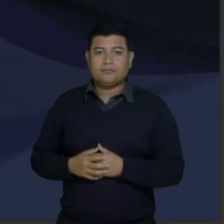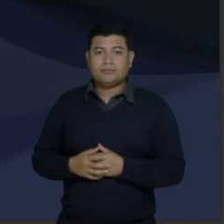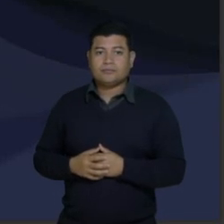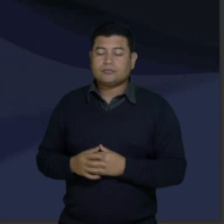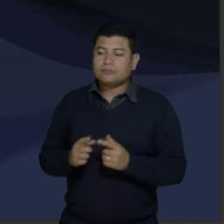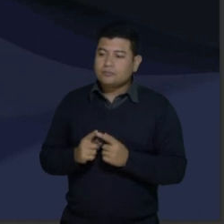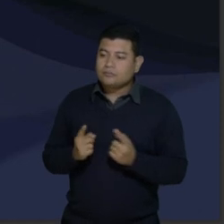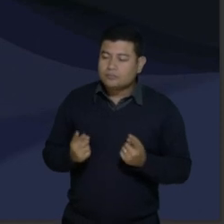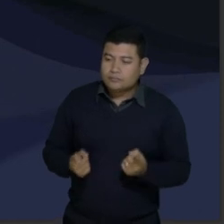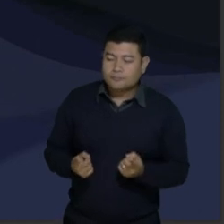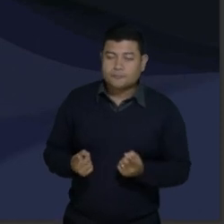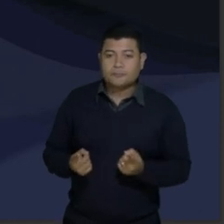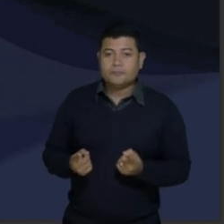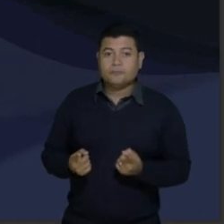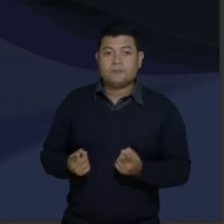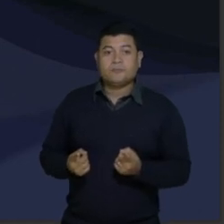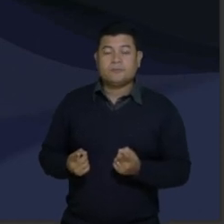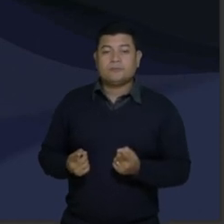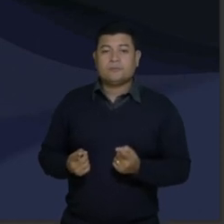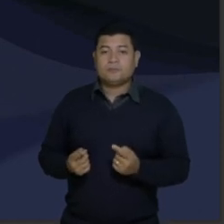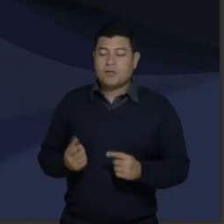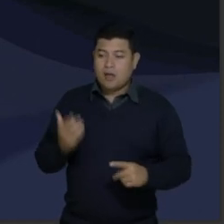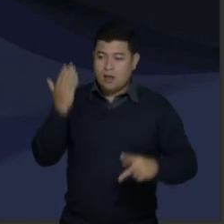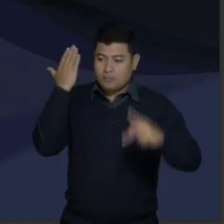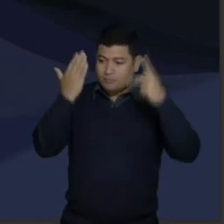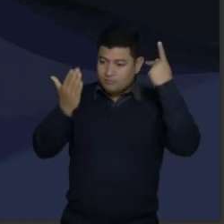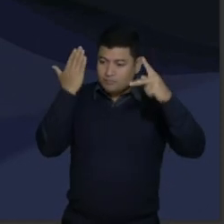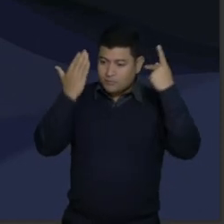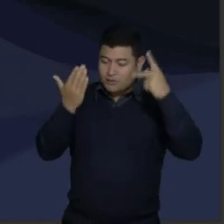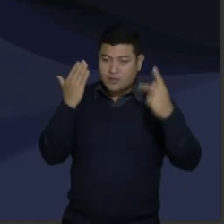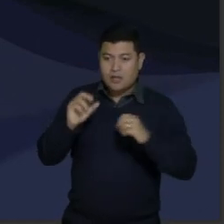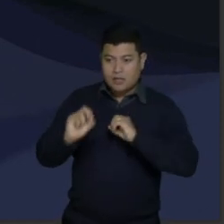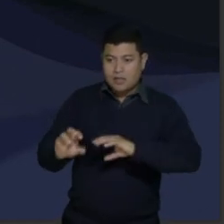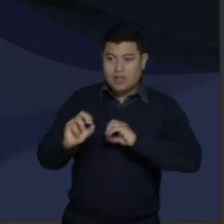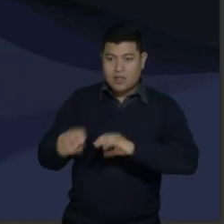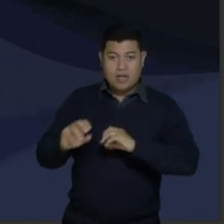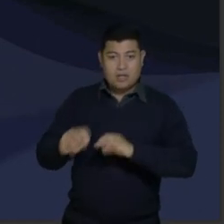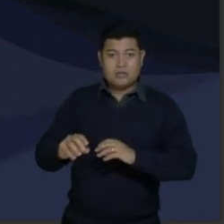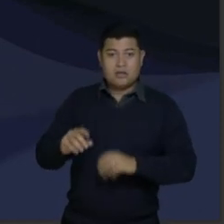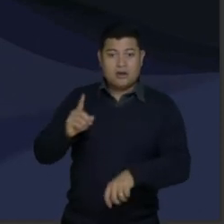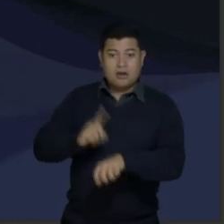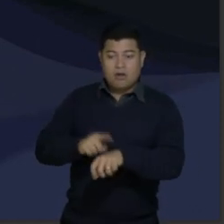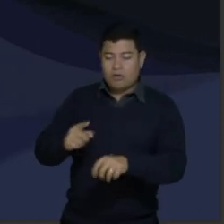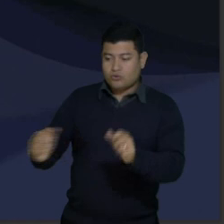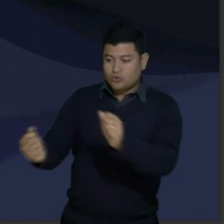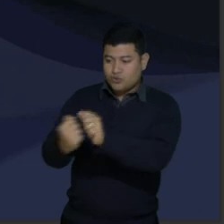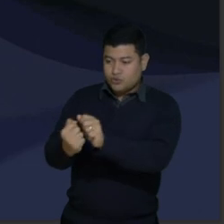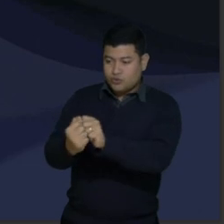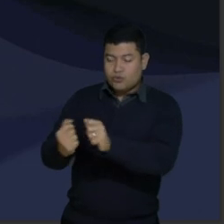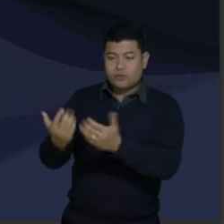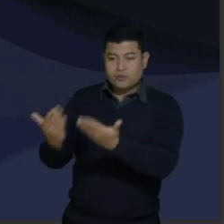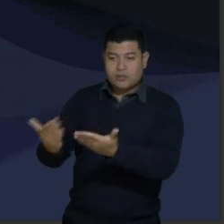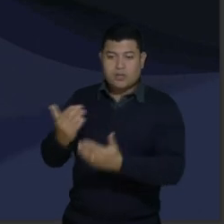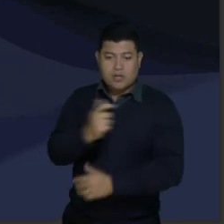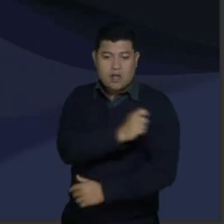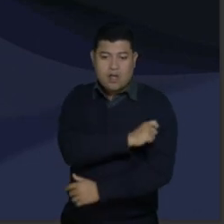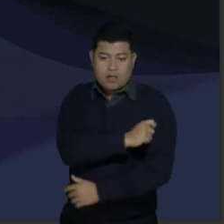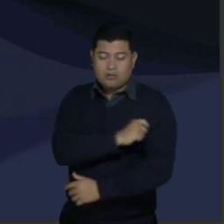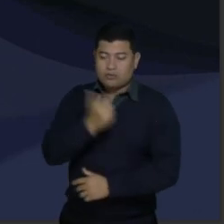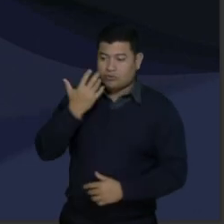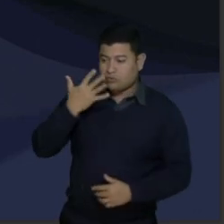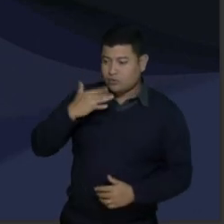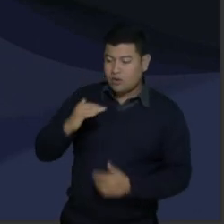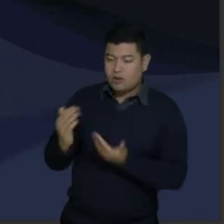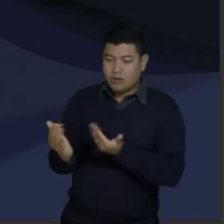Então é isso que a psicopedagogia faz no momento que está lá com aquele paciente naquele momento de